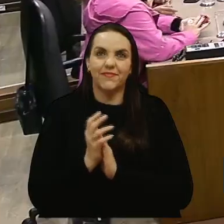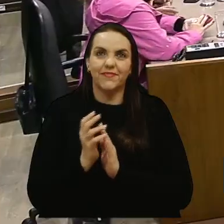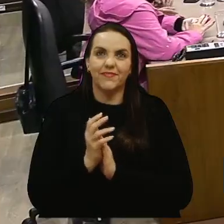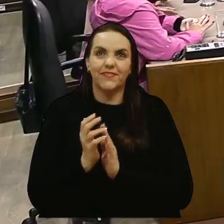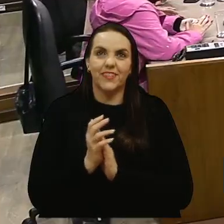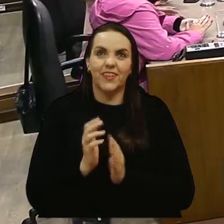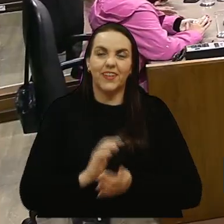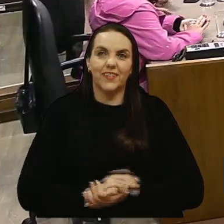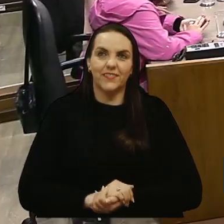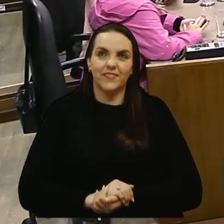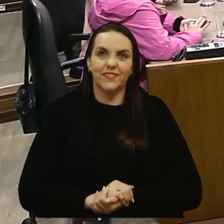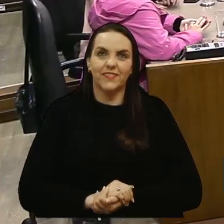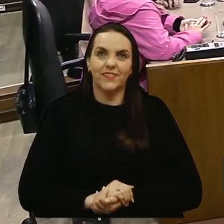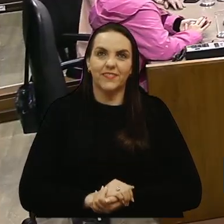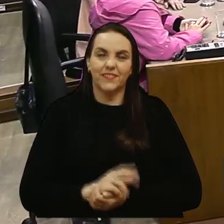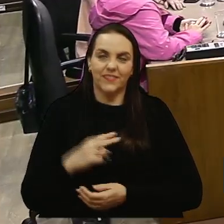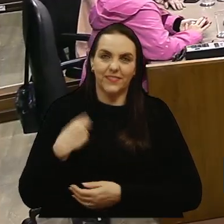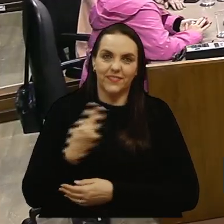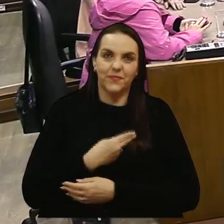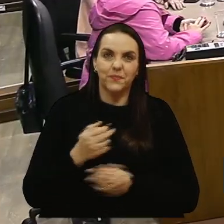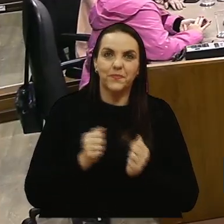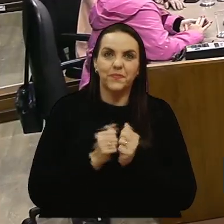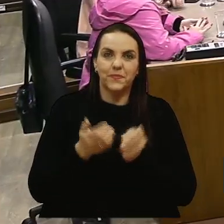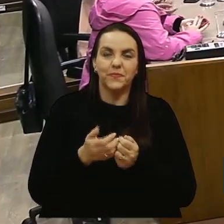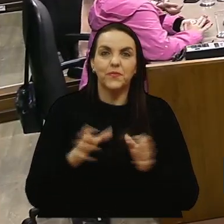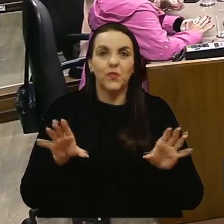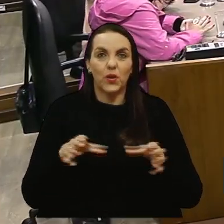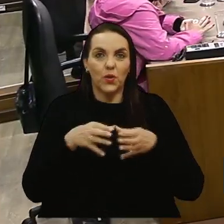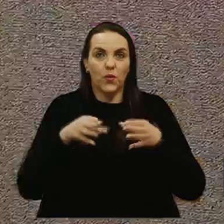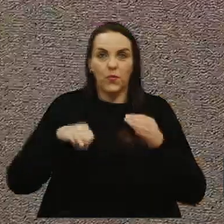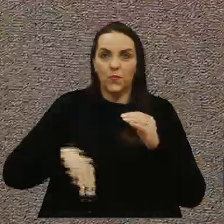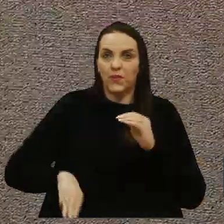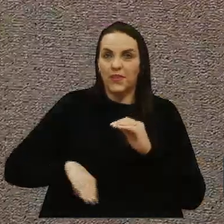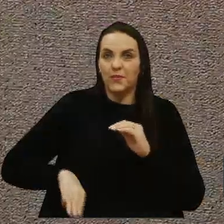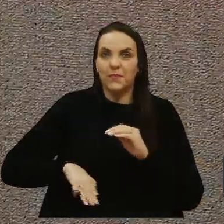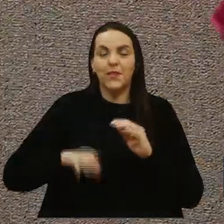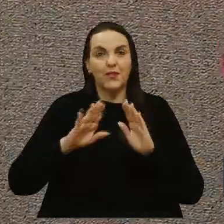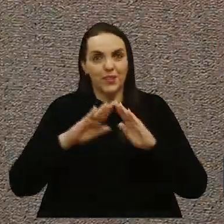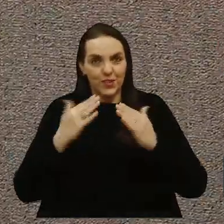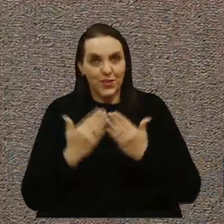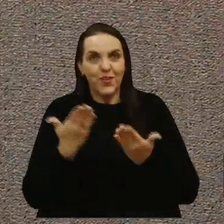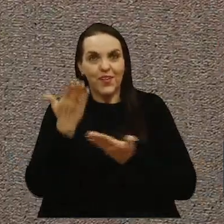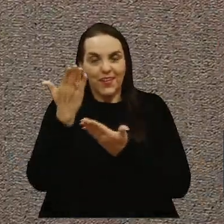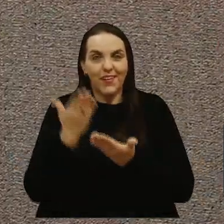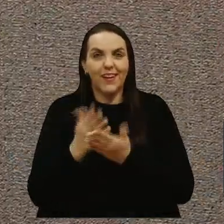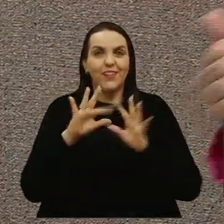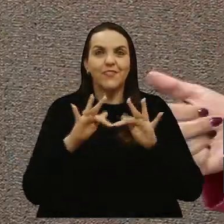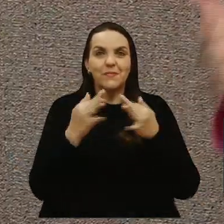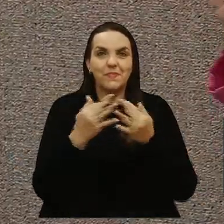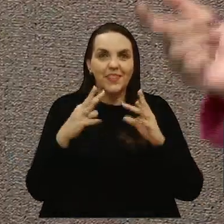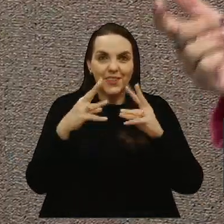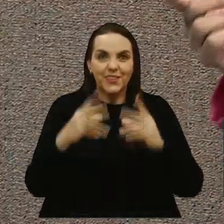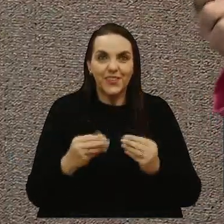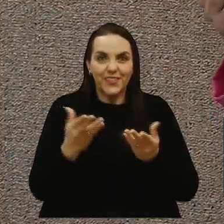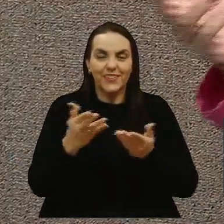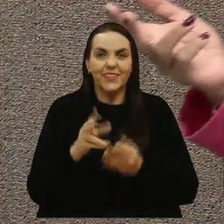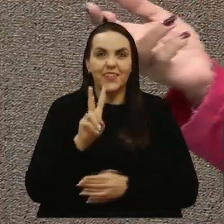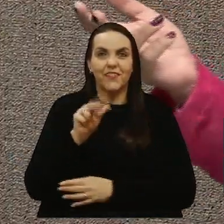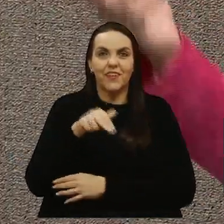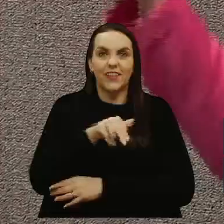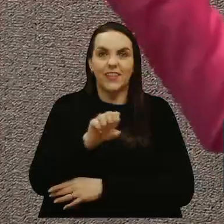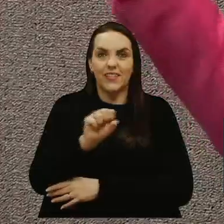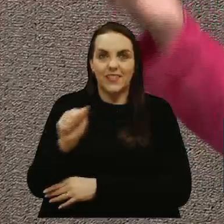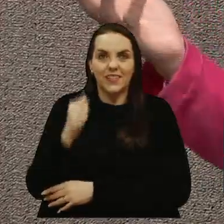Mas agora ele está aqui conosco e por isso, né, a turma do Madrimilda, a escola onde ele estuda, a família toda aqui, então a Vanessa, a irmã